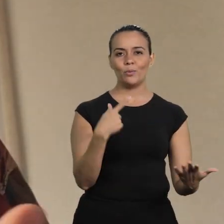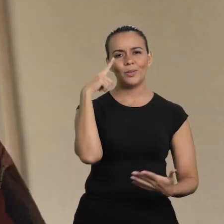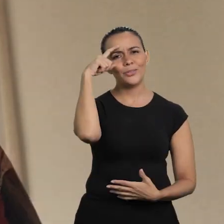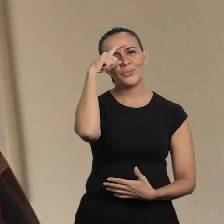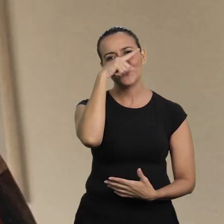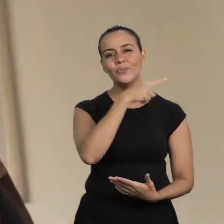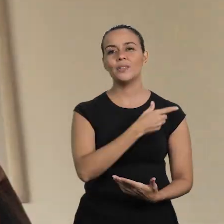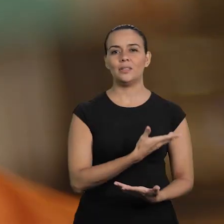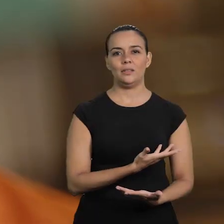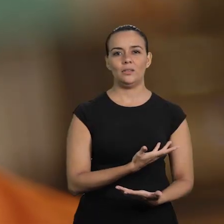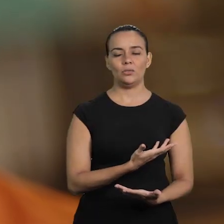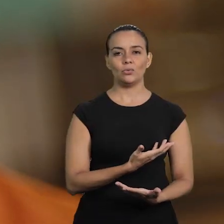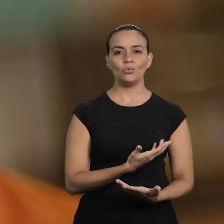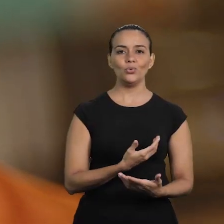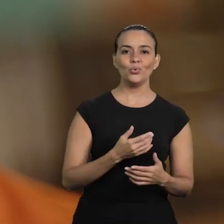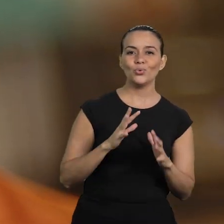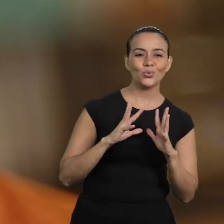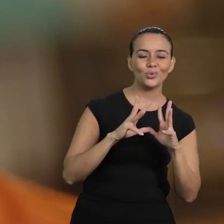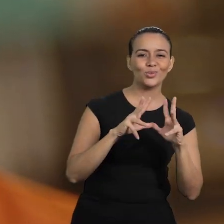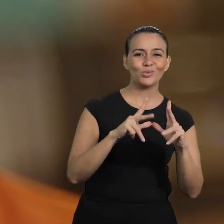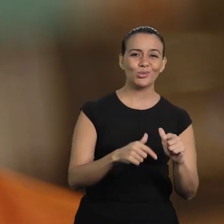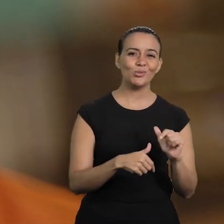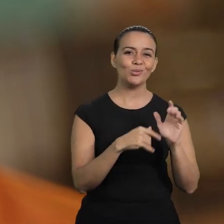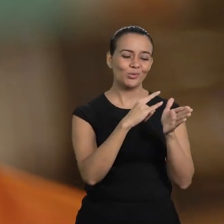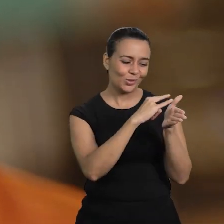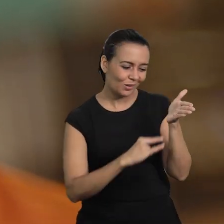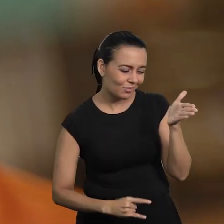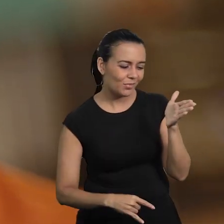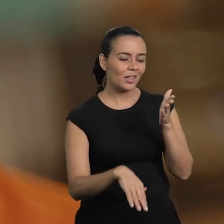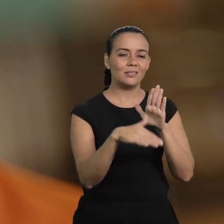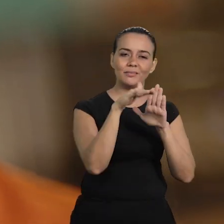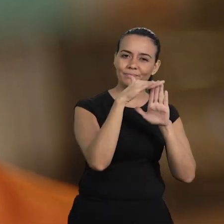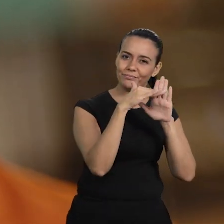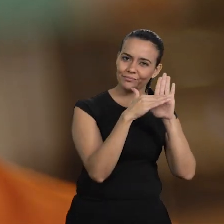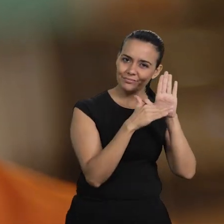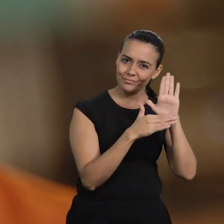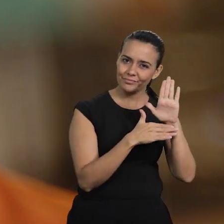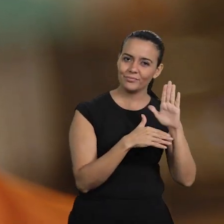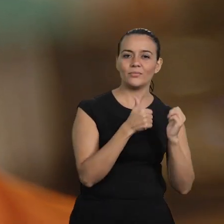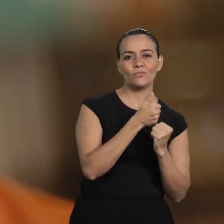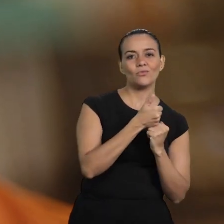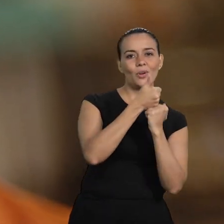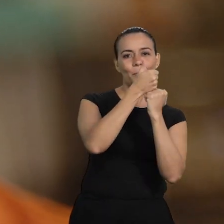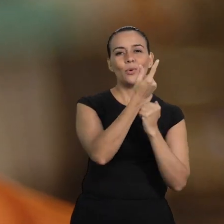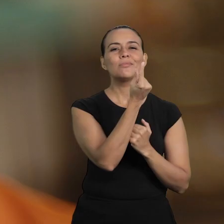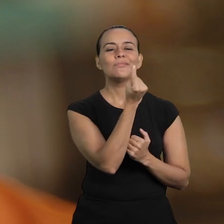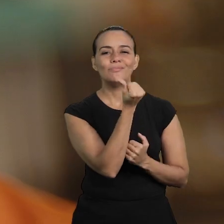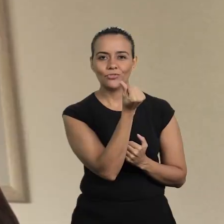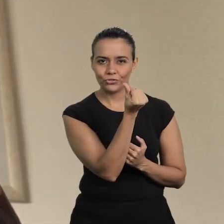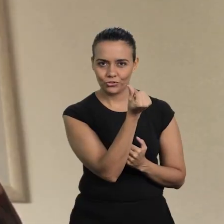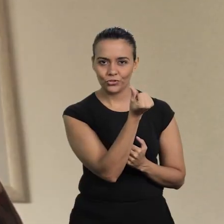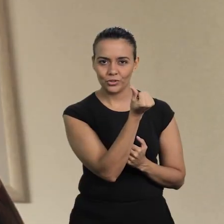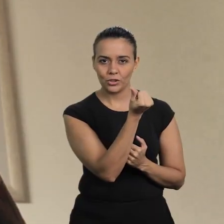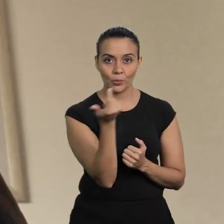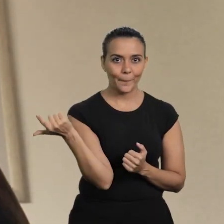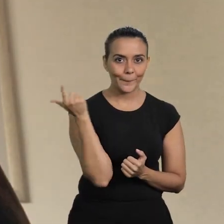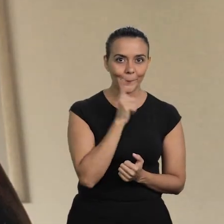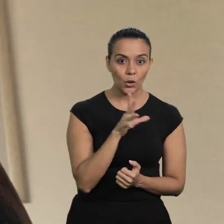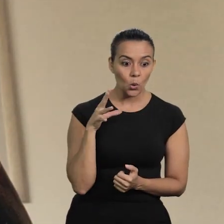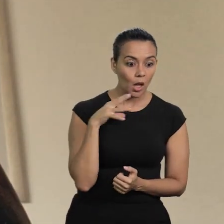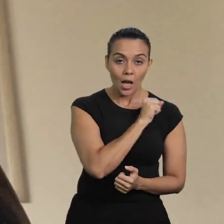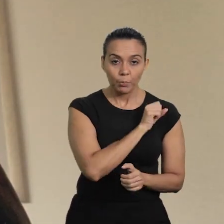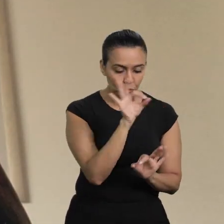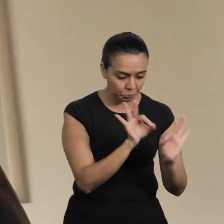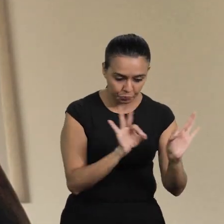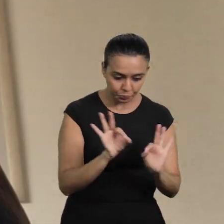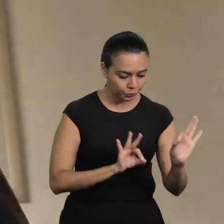muito difícil os mecanismos que existem de apoio financeiro, que eles tenham a